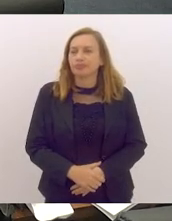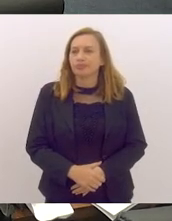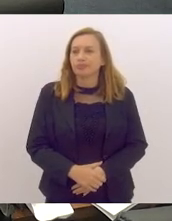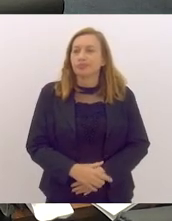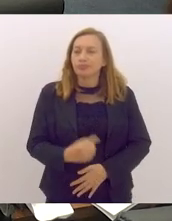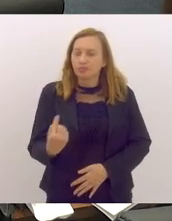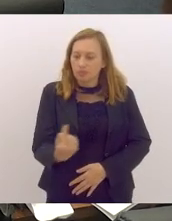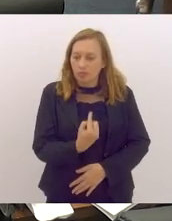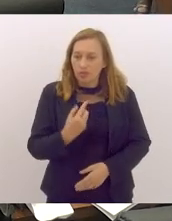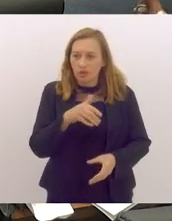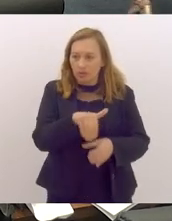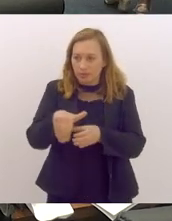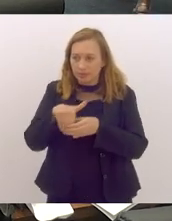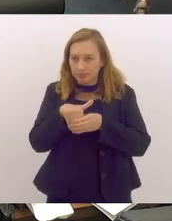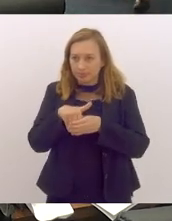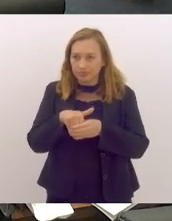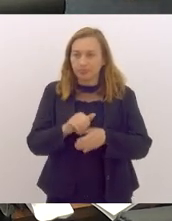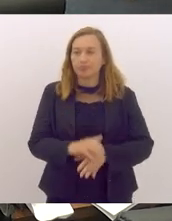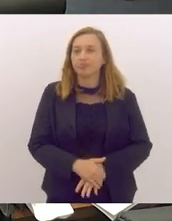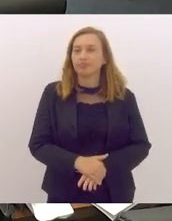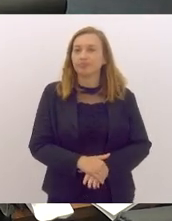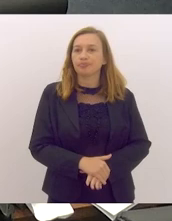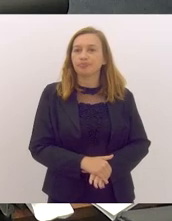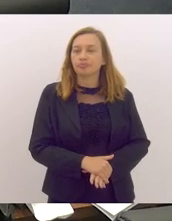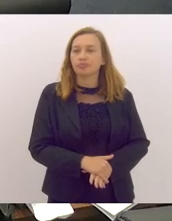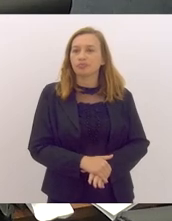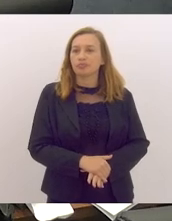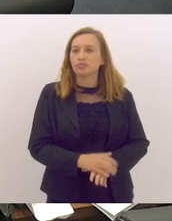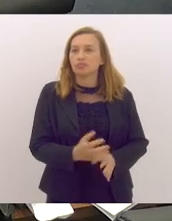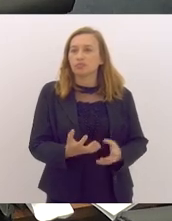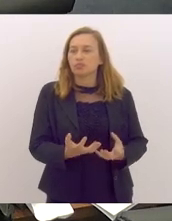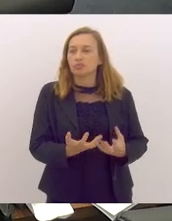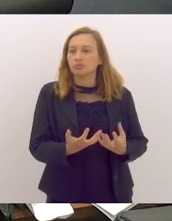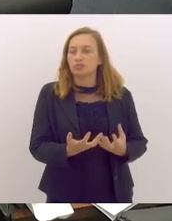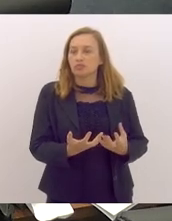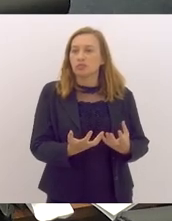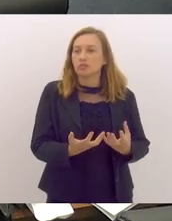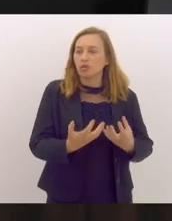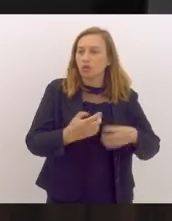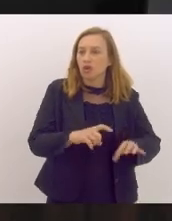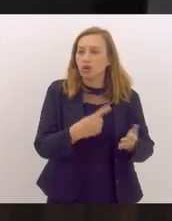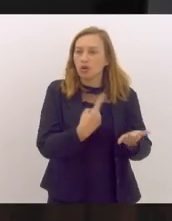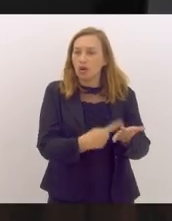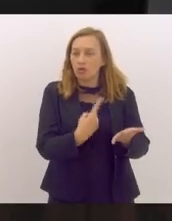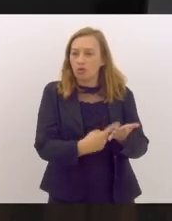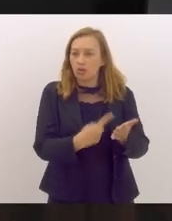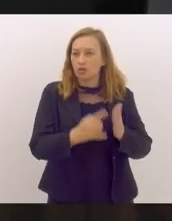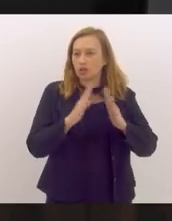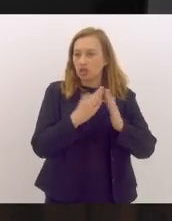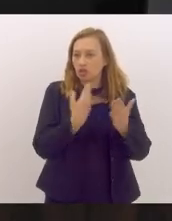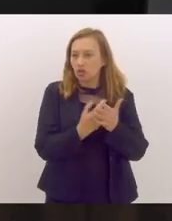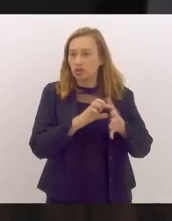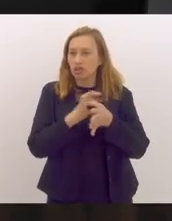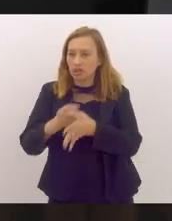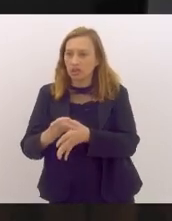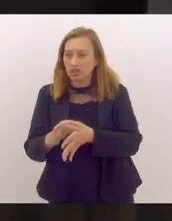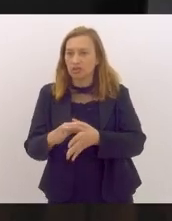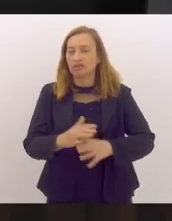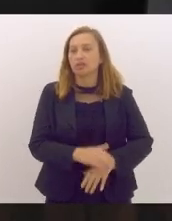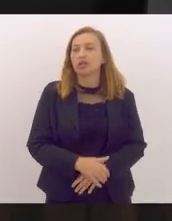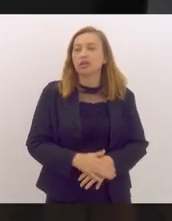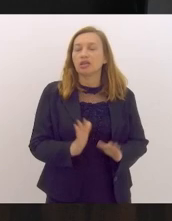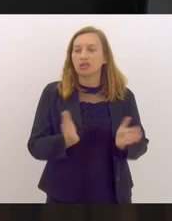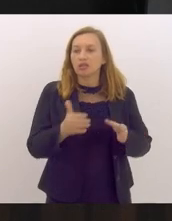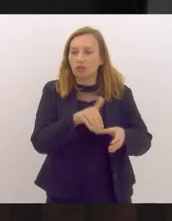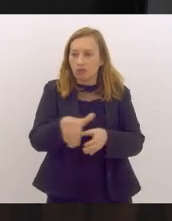nós vamos votar pela rejeição o acordo do Colégio de Líderes com os pareceres emitidos pela rejeição. Vamos